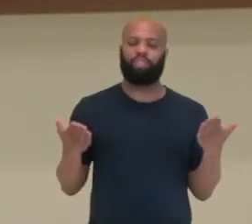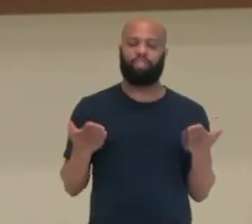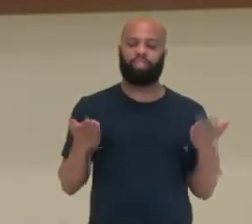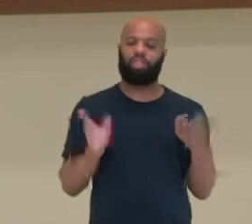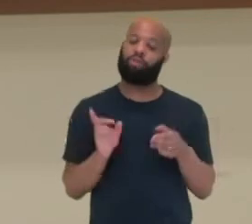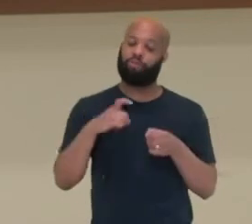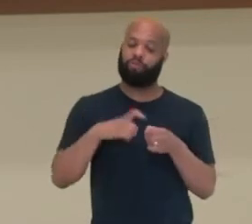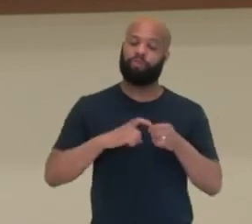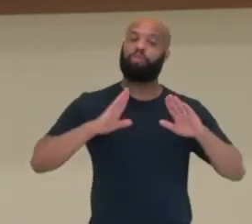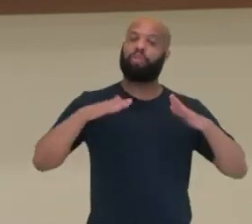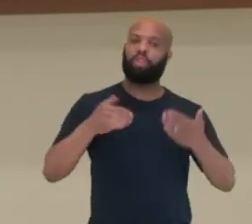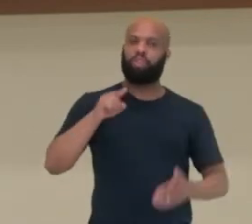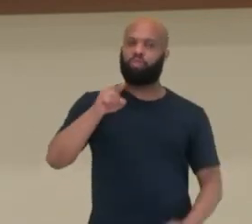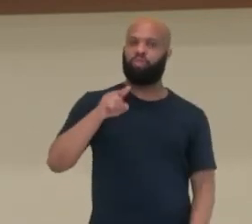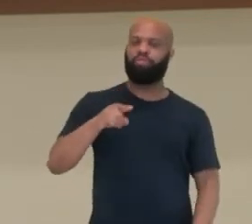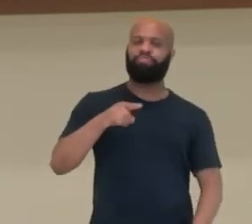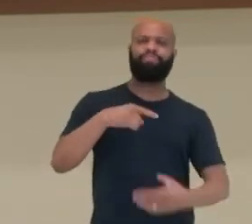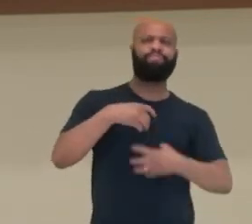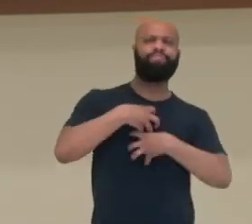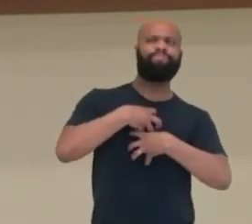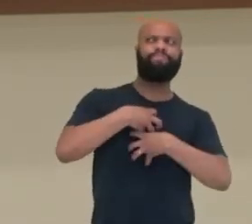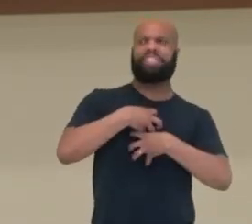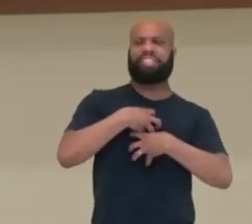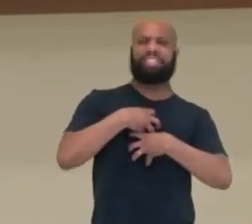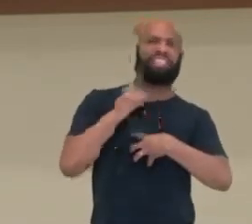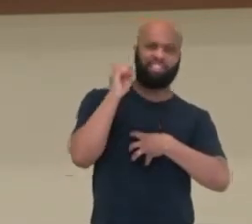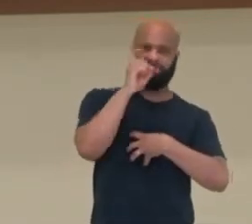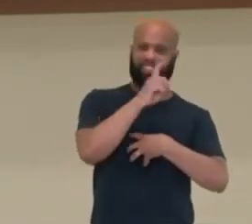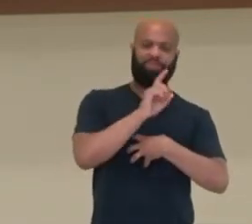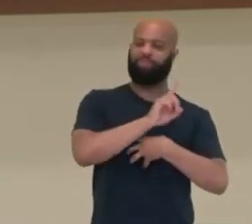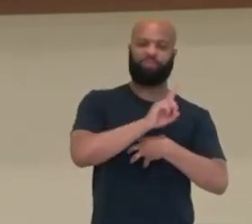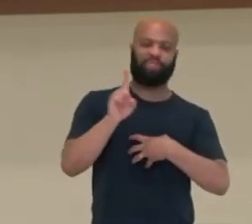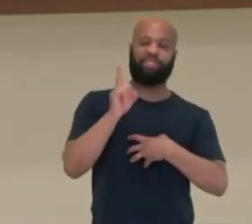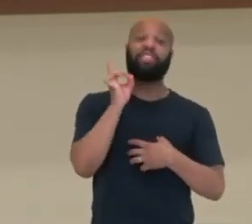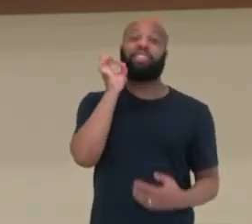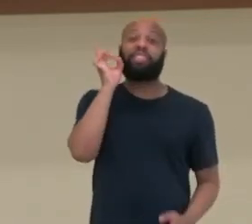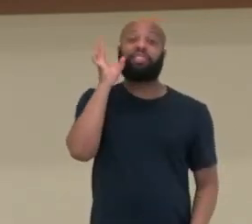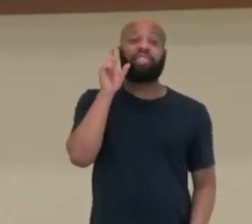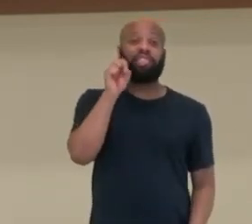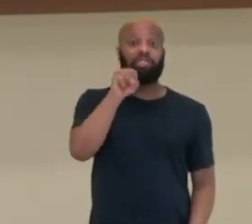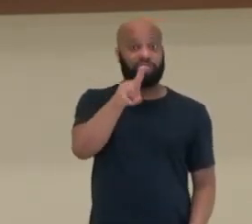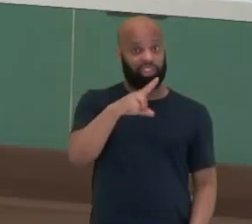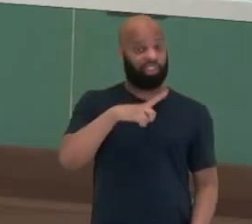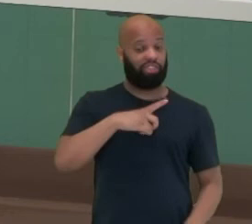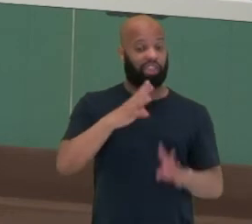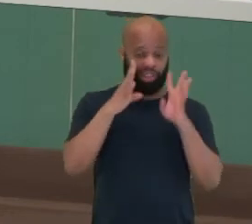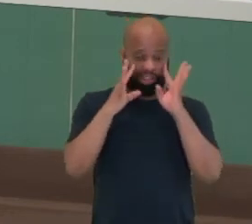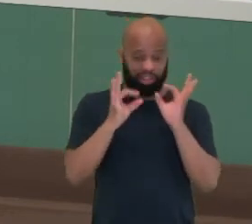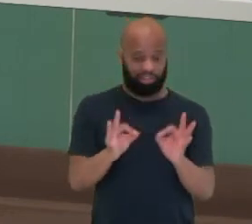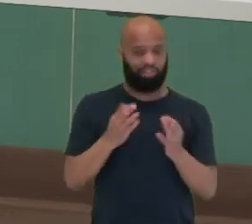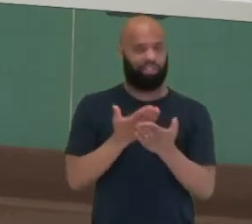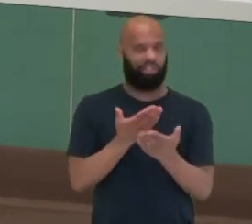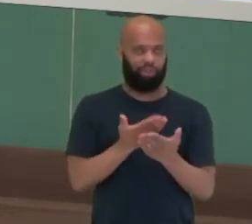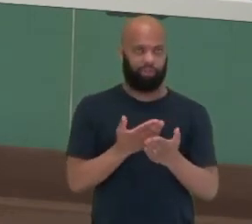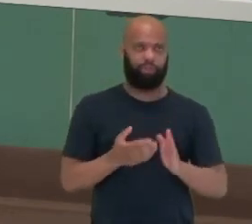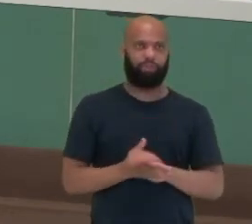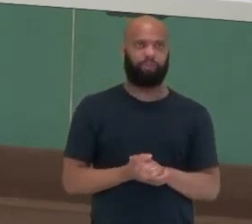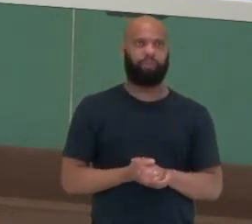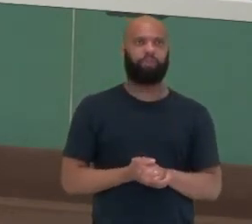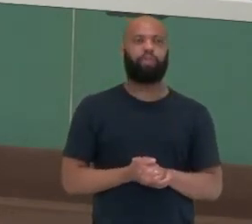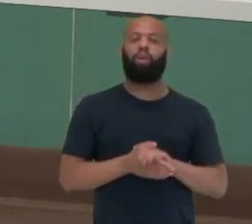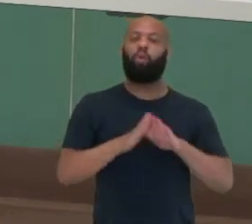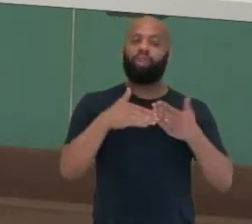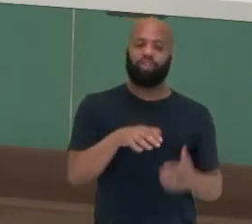Retornamos. E aí, sentiu dificuldade para fazer essa atividade? Provavelmente não, se você prestou atenção. Então, vamos dar uma olhadinha?